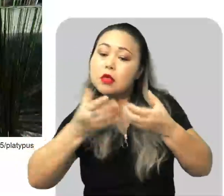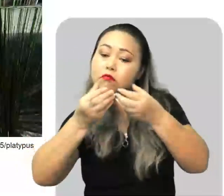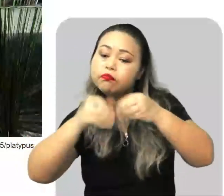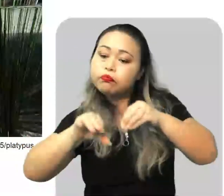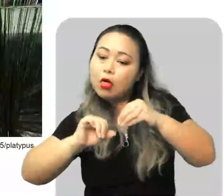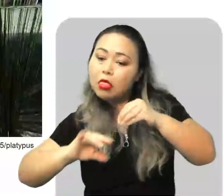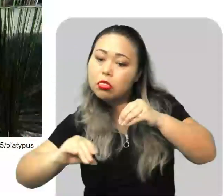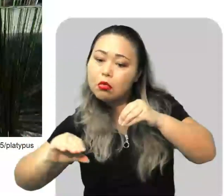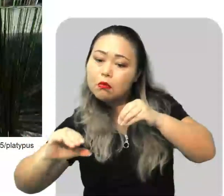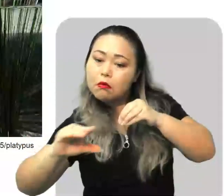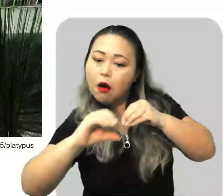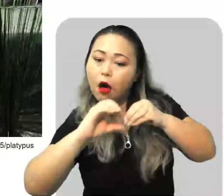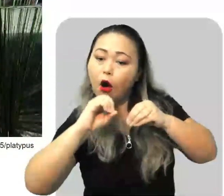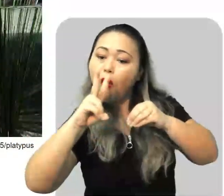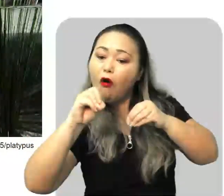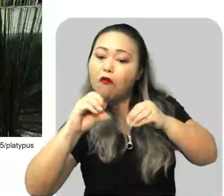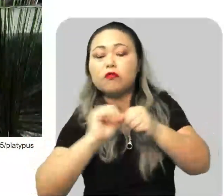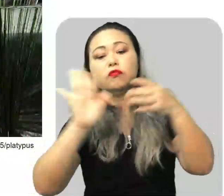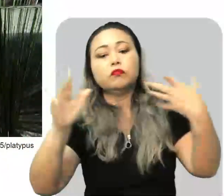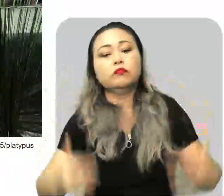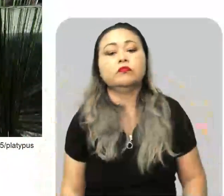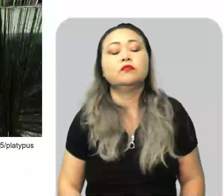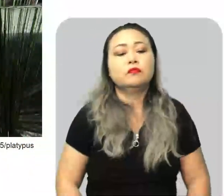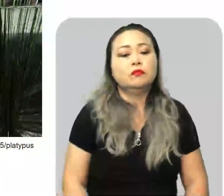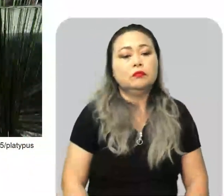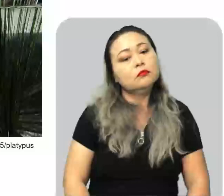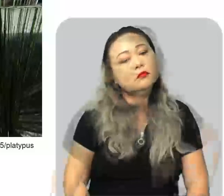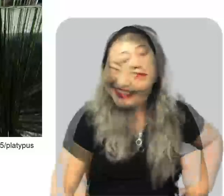ovos, tá certo? Então, vamos lá.